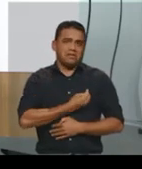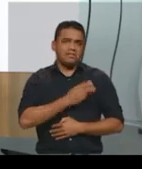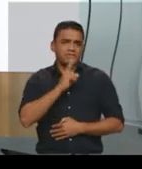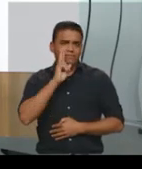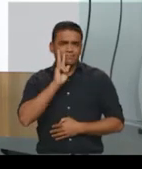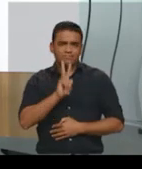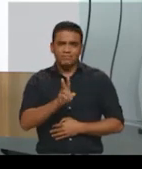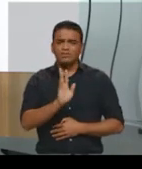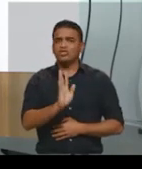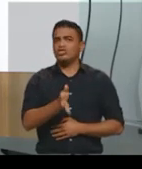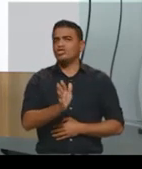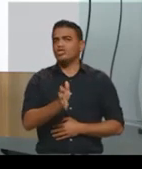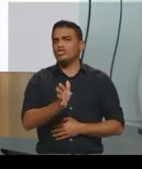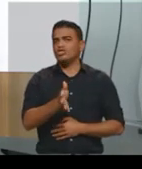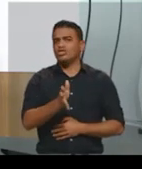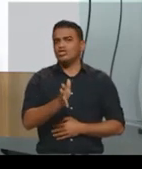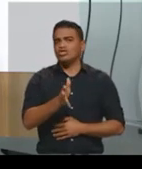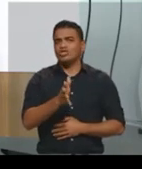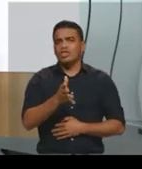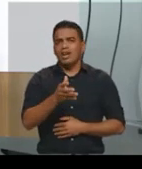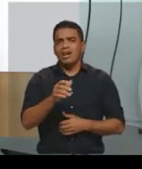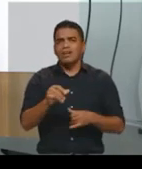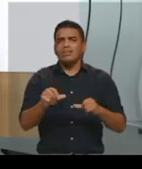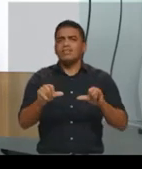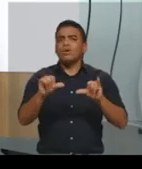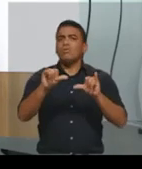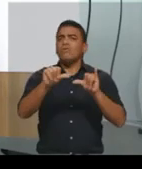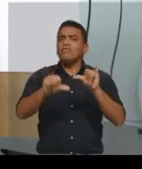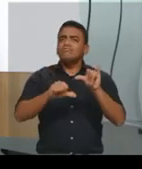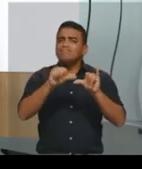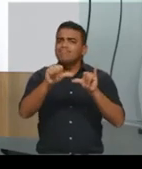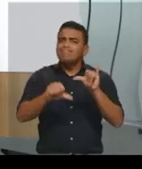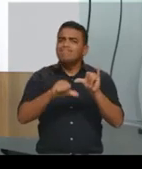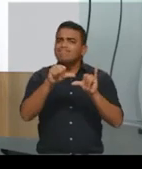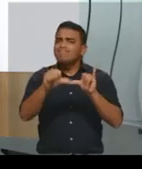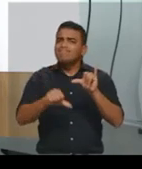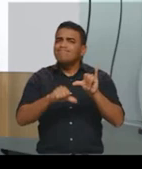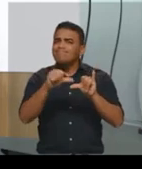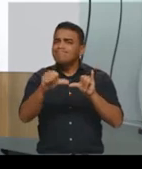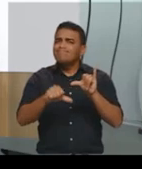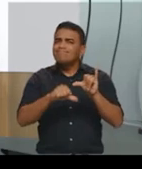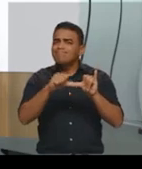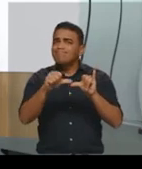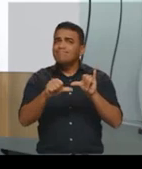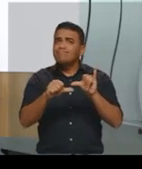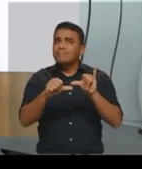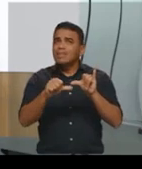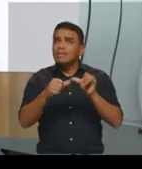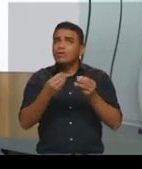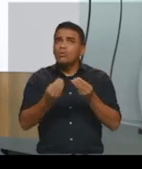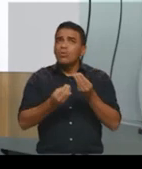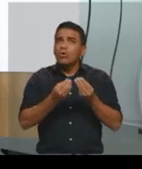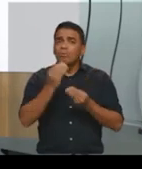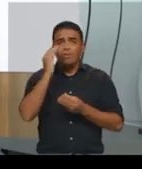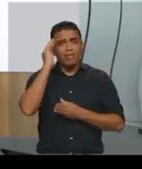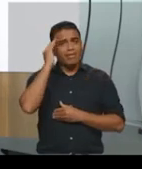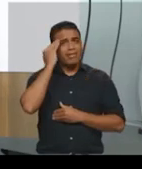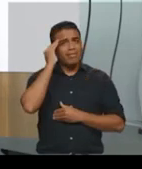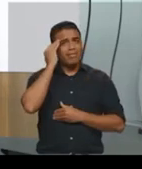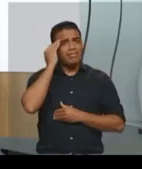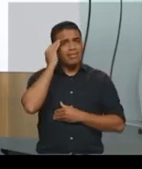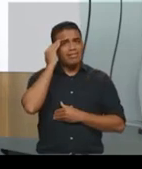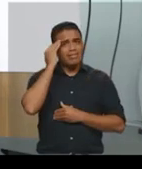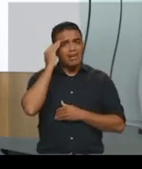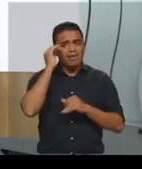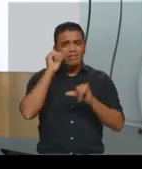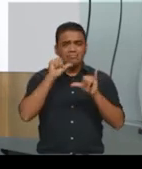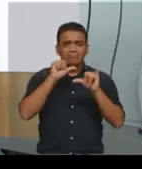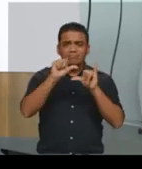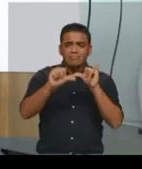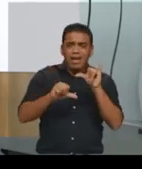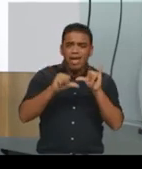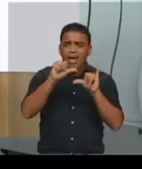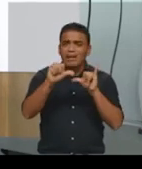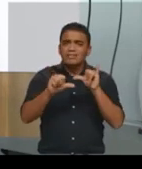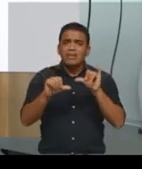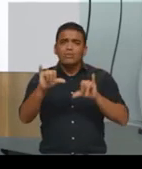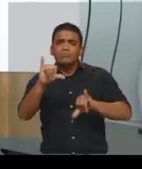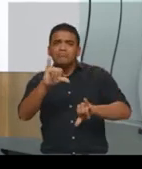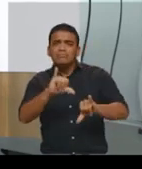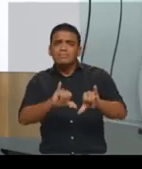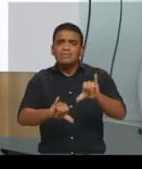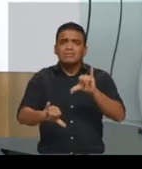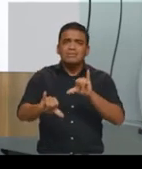desse escopo de reações químicas. Mas como então entender o que é uma reação química e